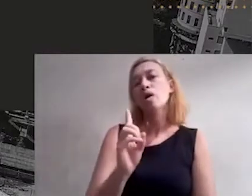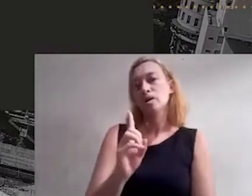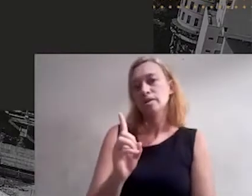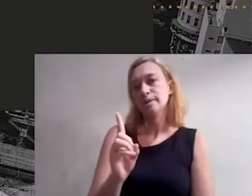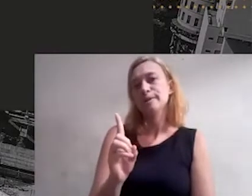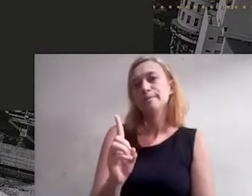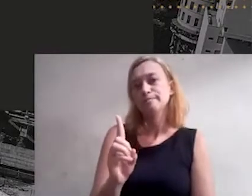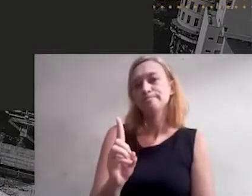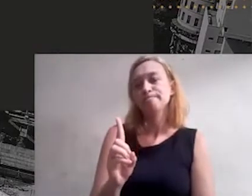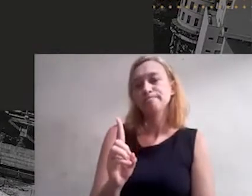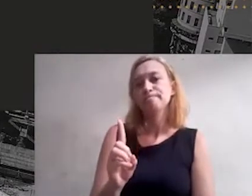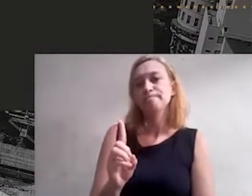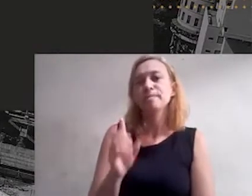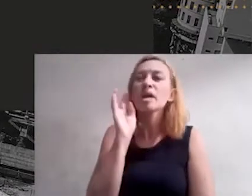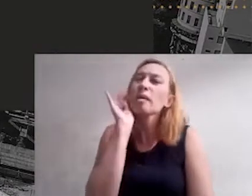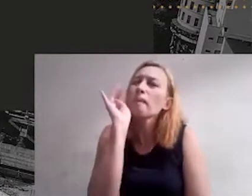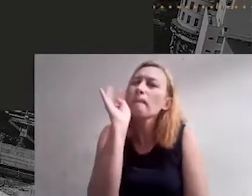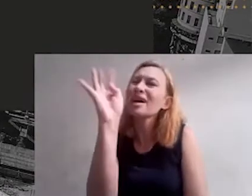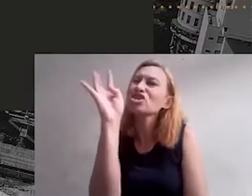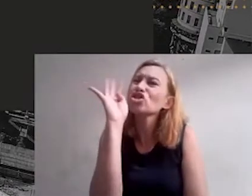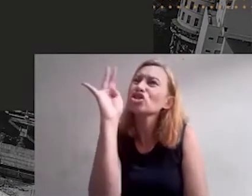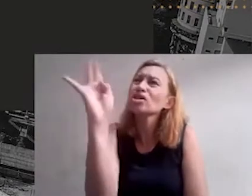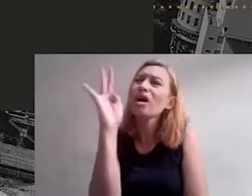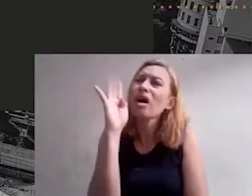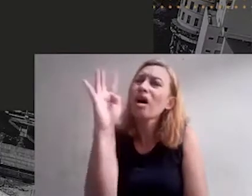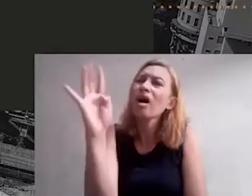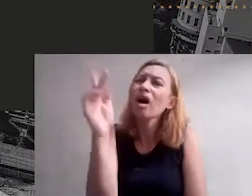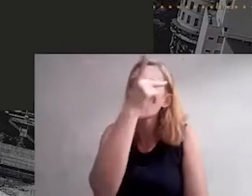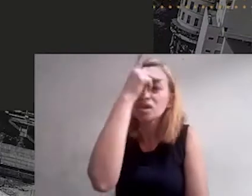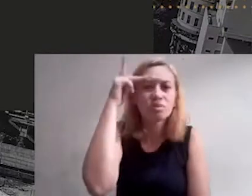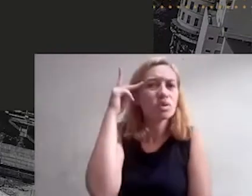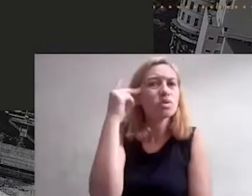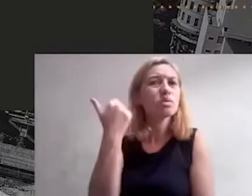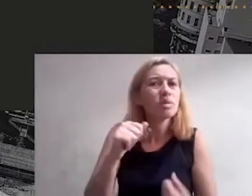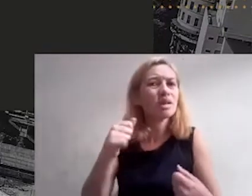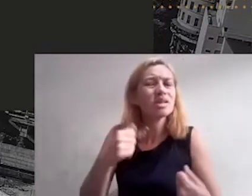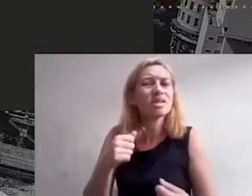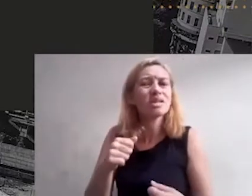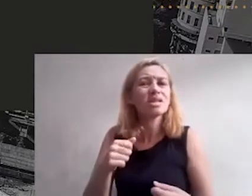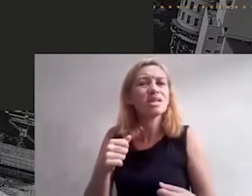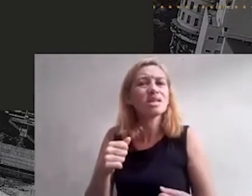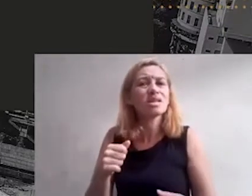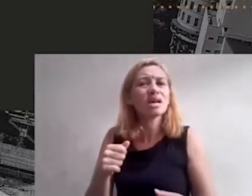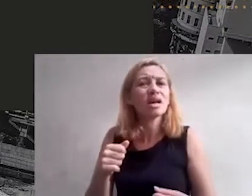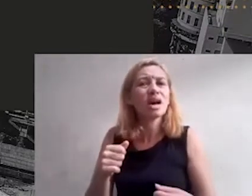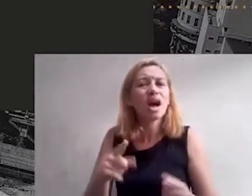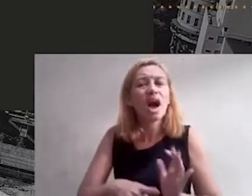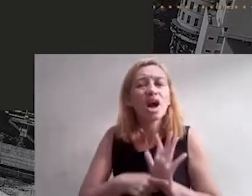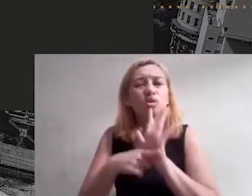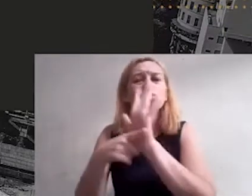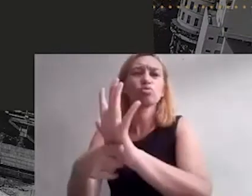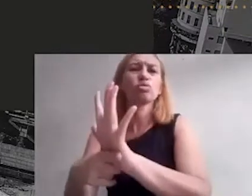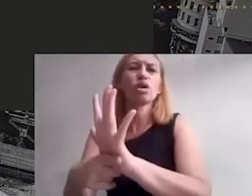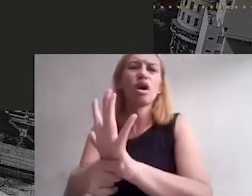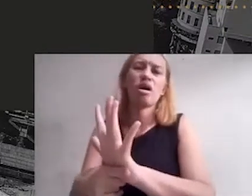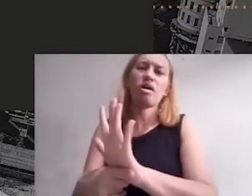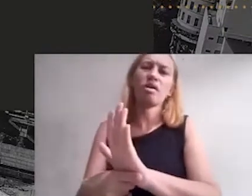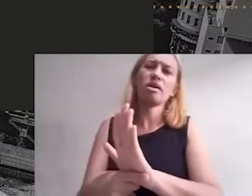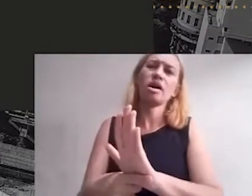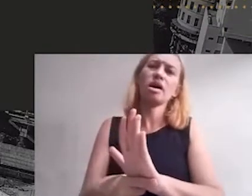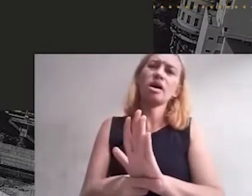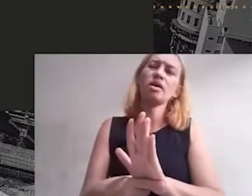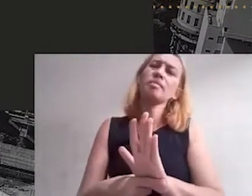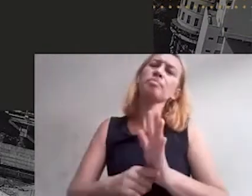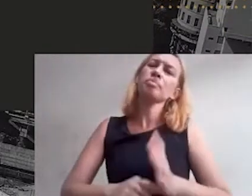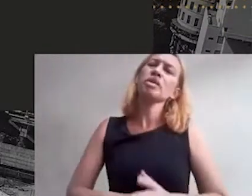imaginar o que é isso. Essas pessoas têm que se engajar em causas, inclusive os bilionários brasileiros têm